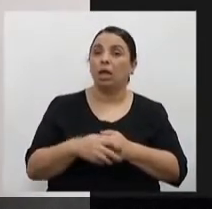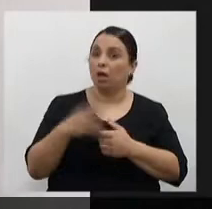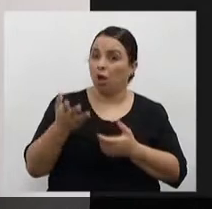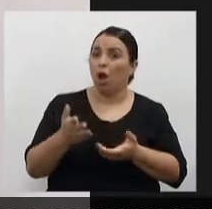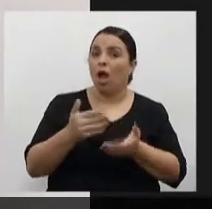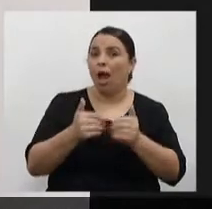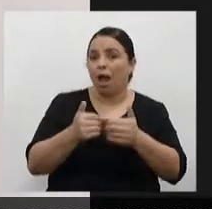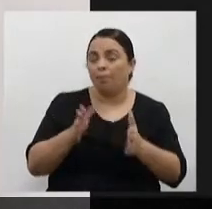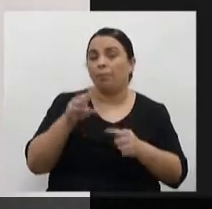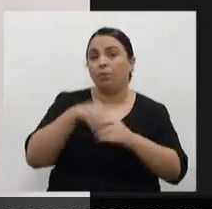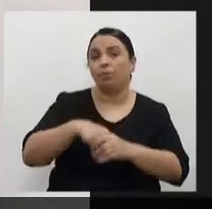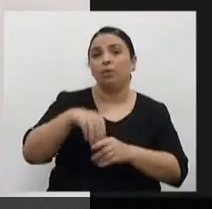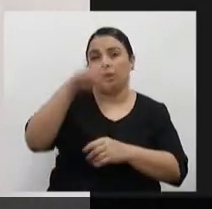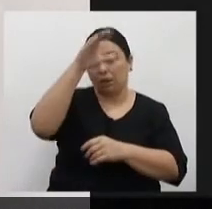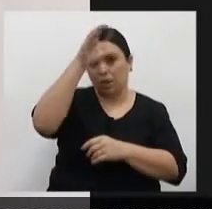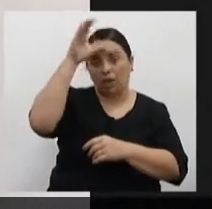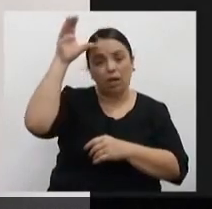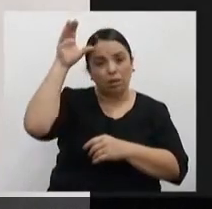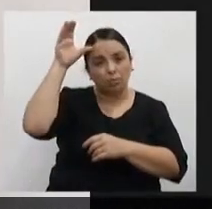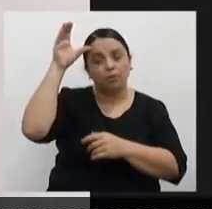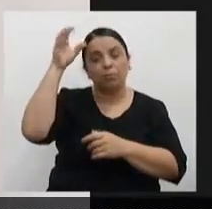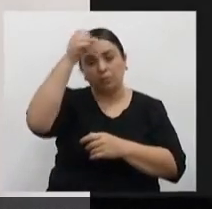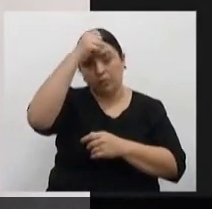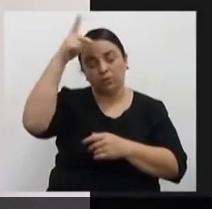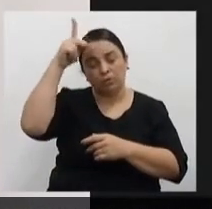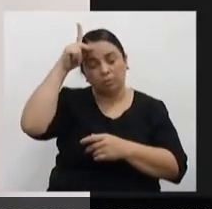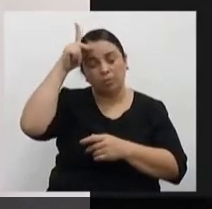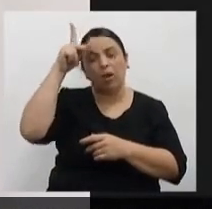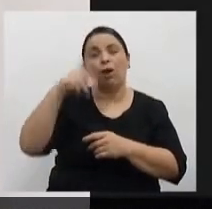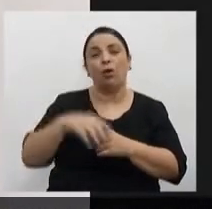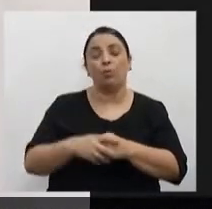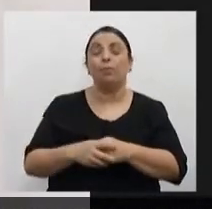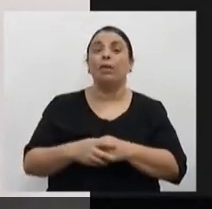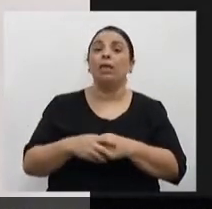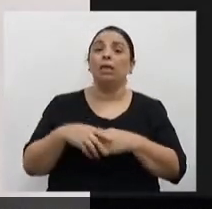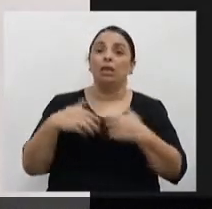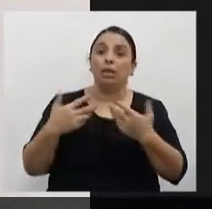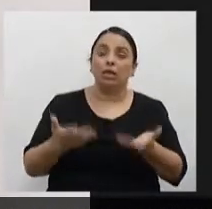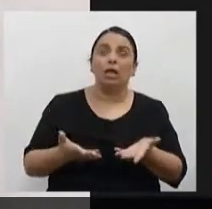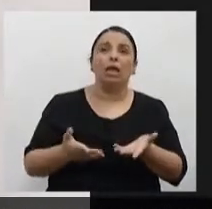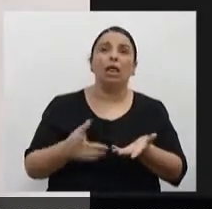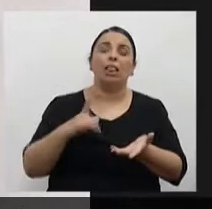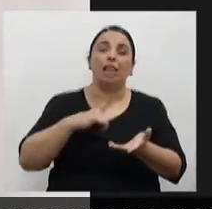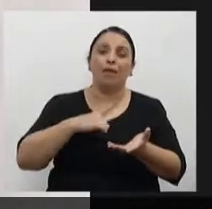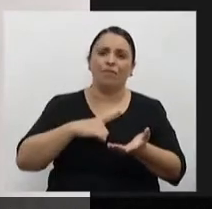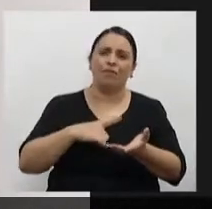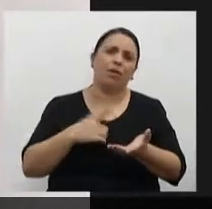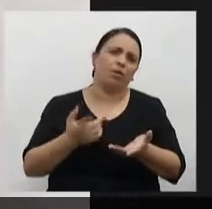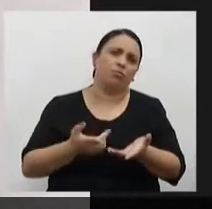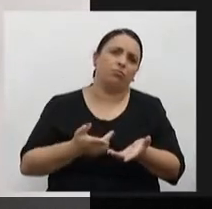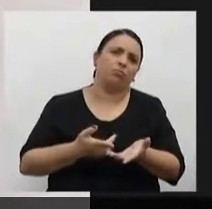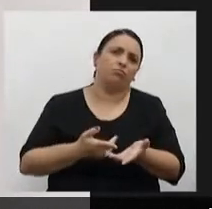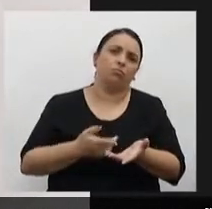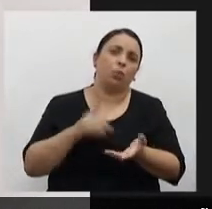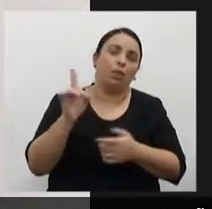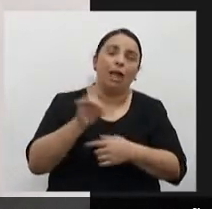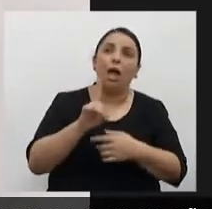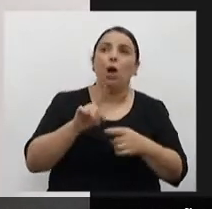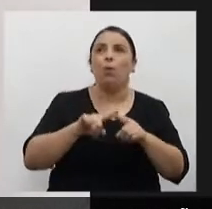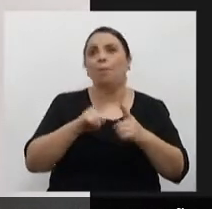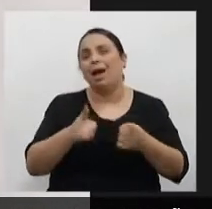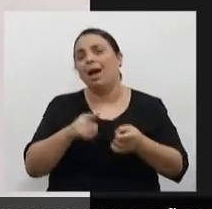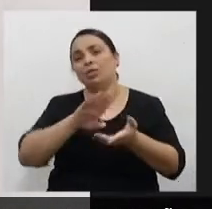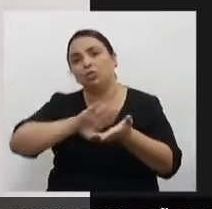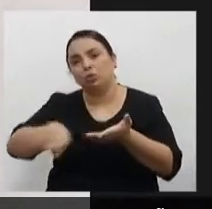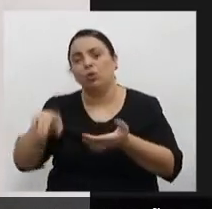teve o veto por parte da Prefeitura, enfim, foi derrubado o veto, teve o tempo que acabou passando